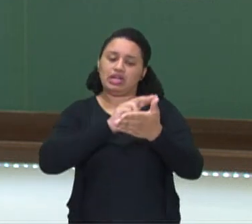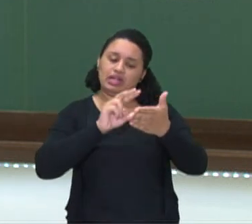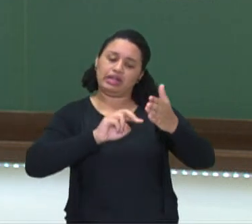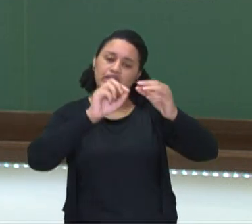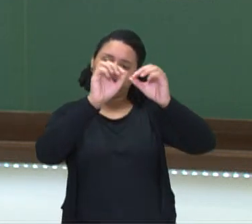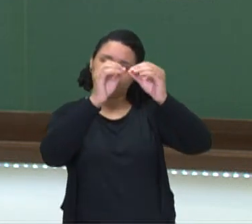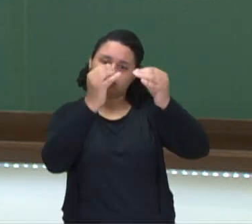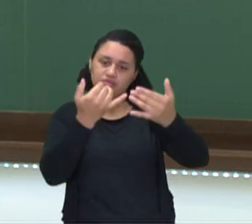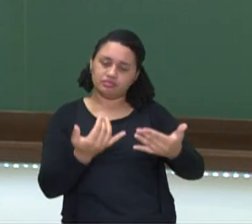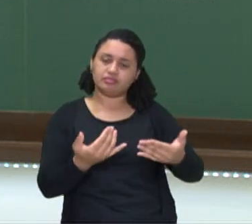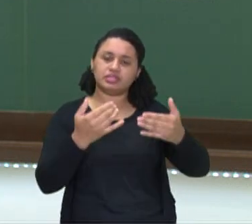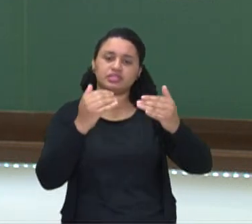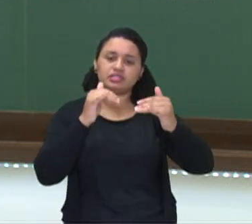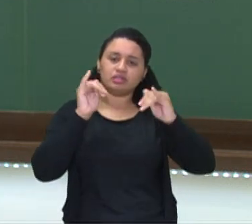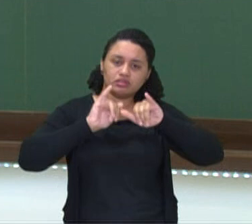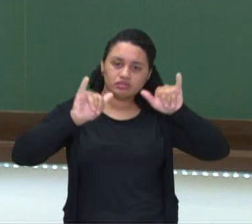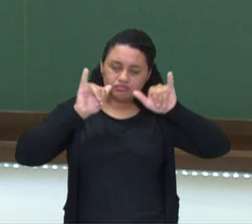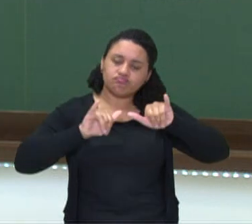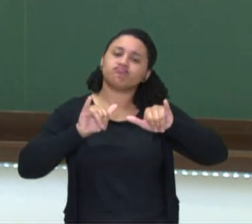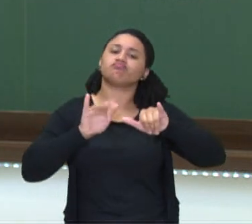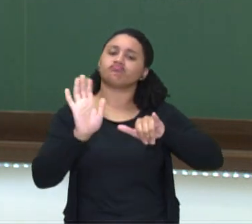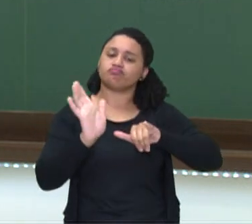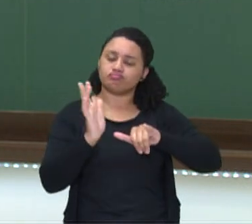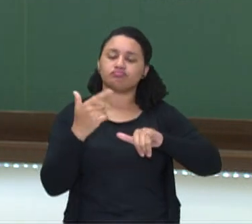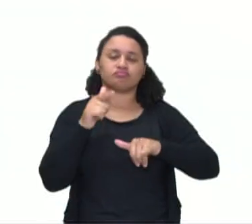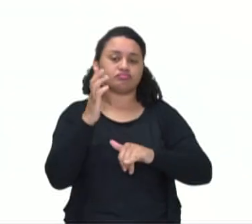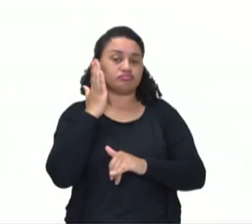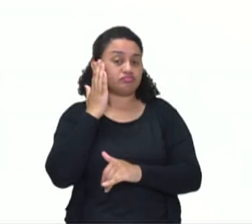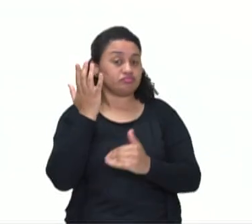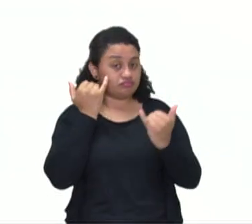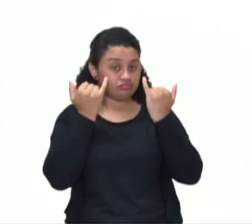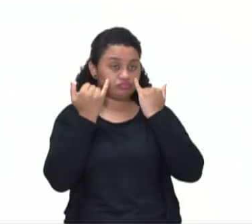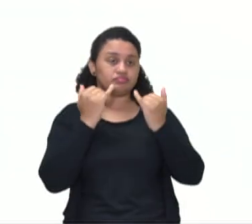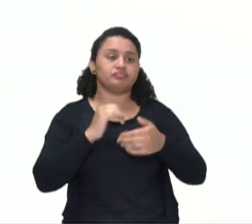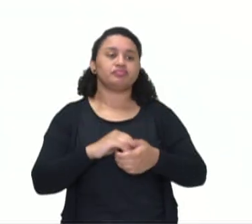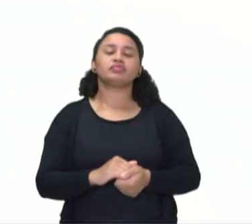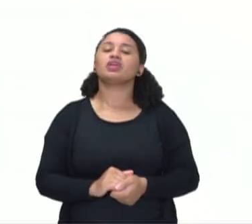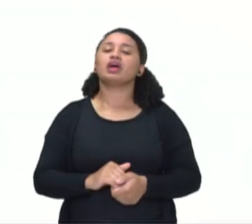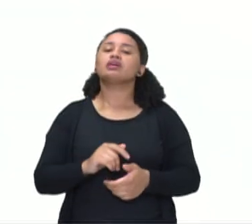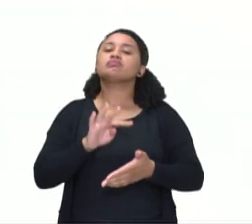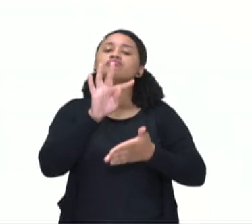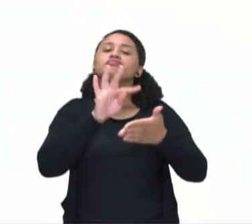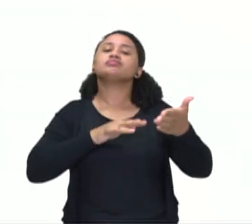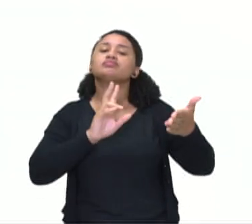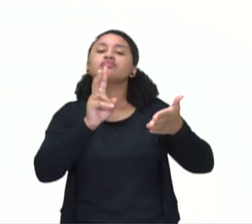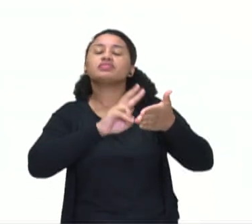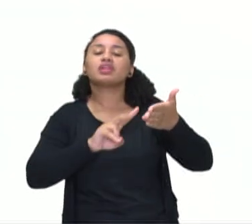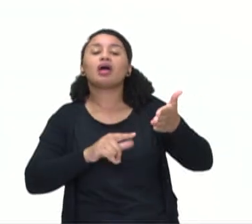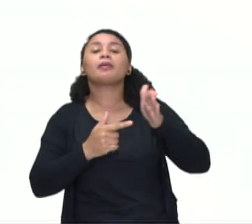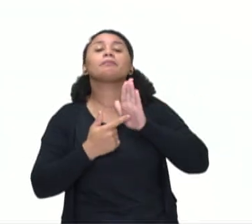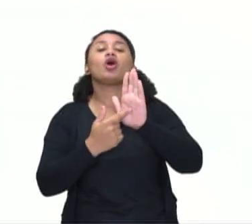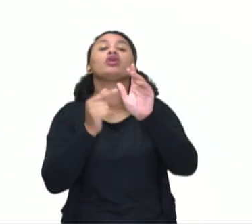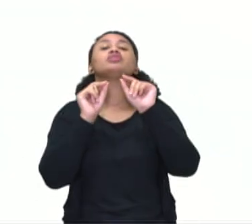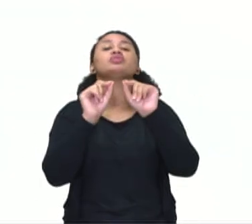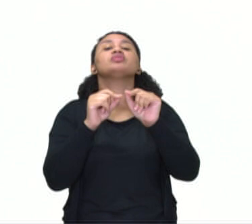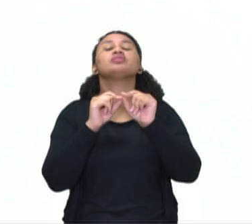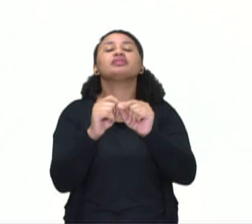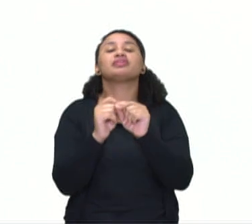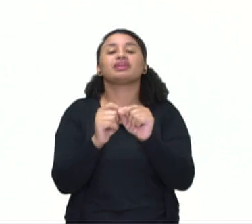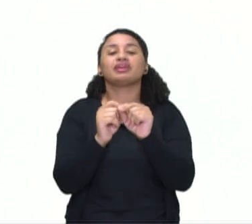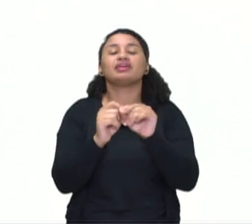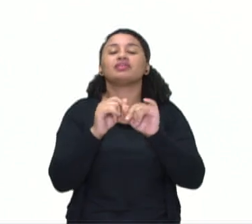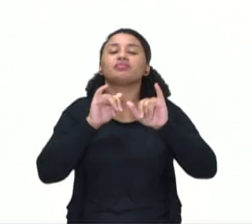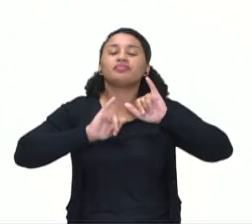ficou atento a essas informações. Pensando no texto lido, destaque o que está sendo relatado, quem